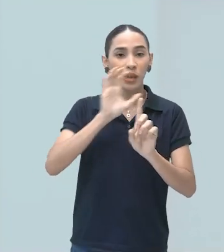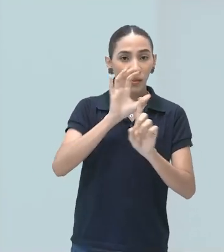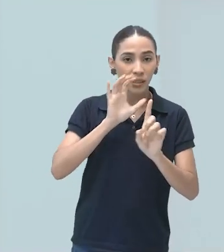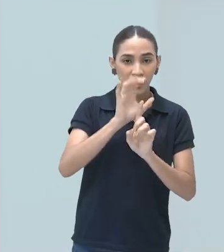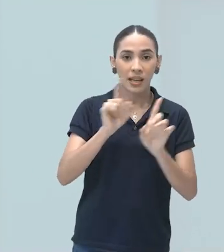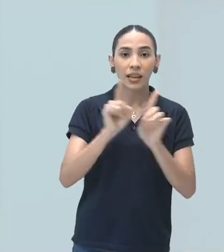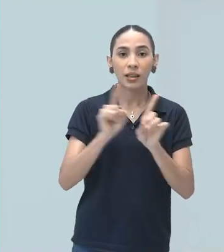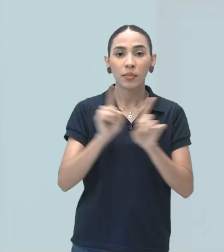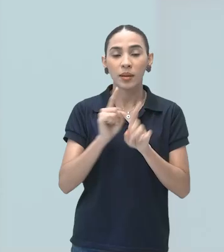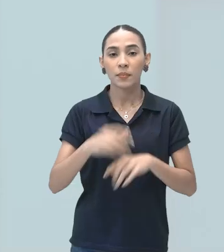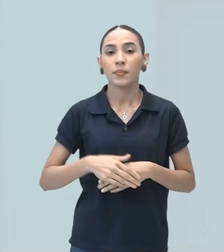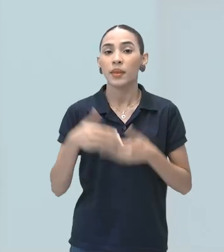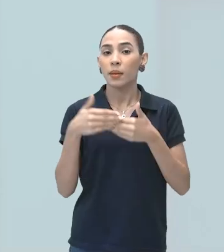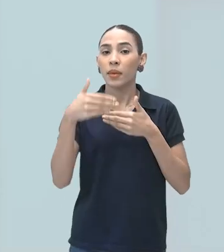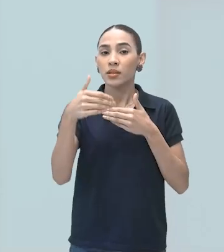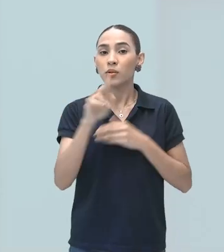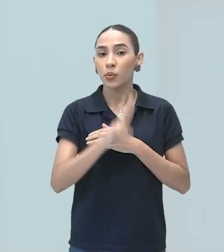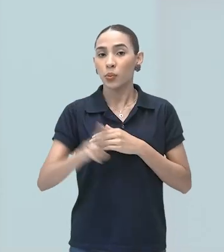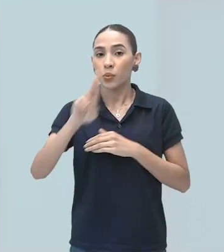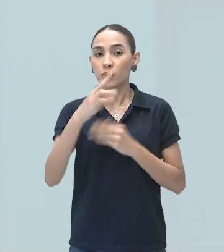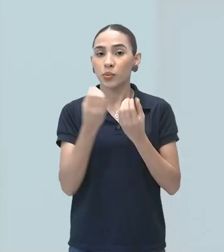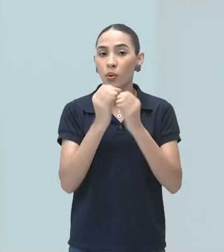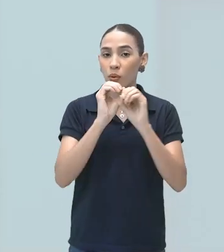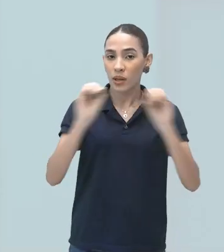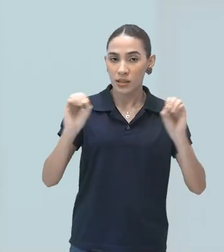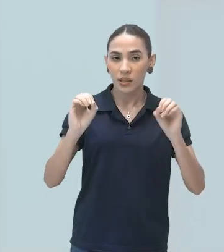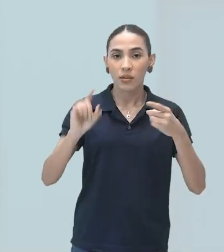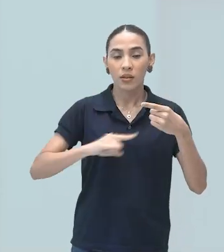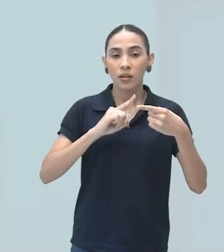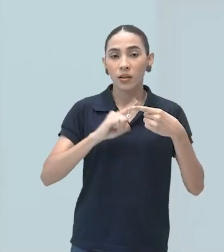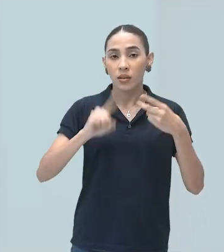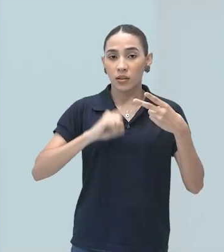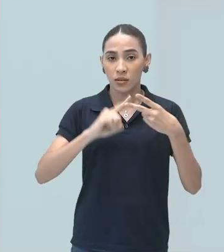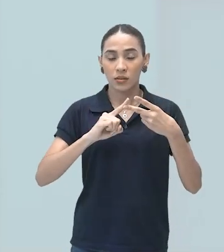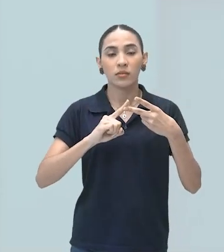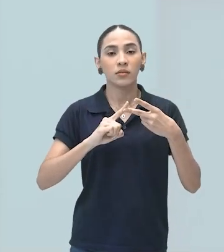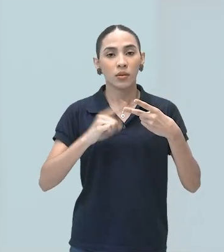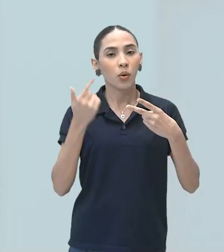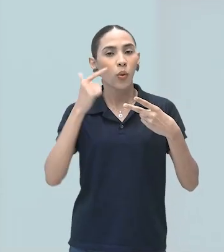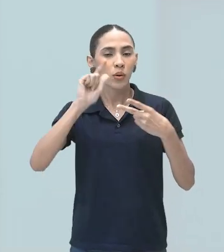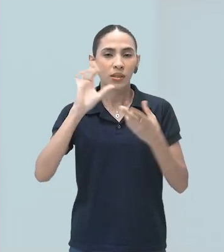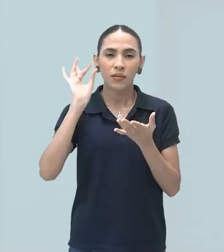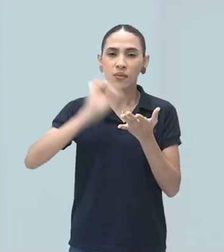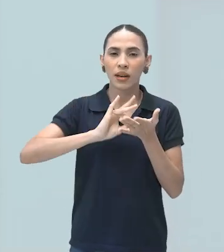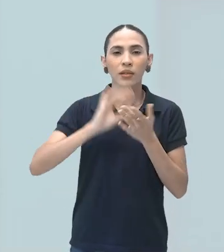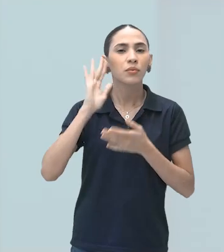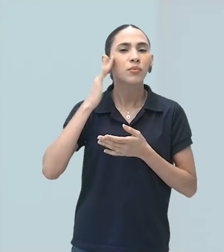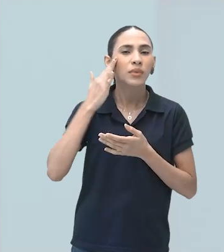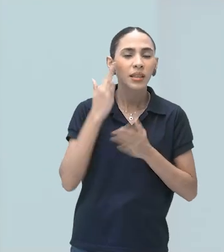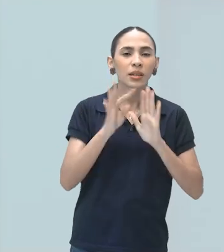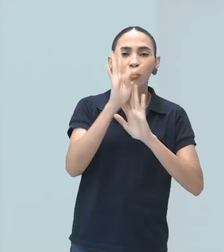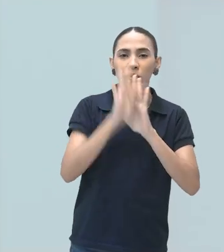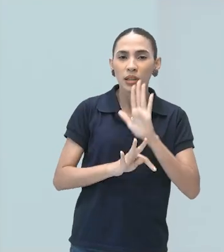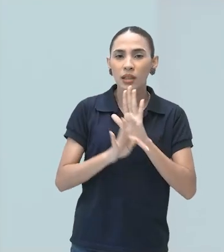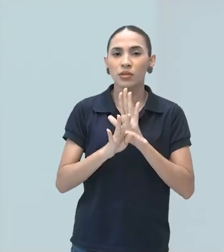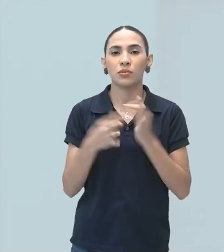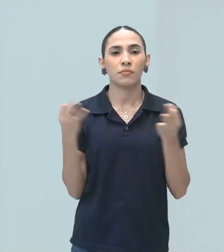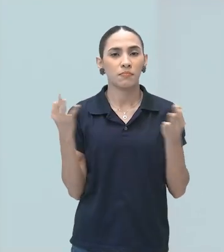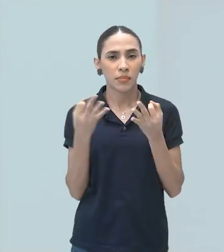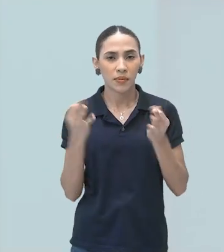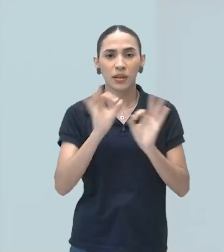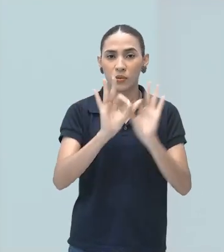influenciar a partir do uso de orações coordenadas e subordinadas para que a gente tenha uma textura textual muito